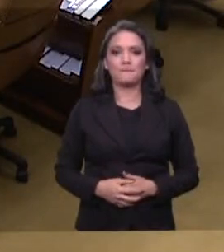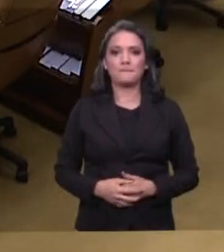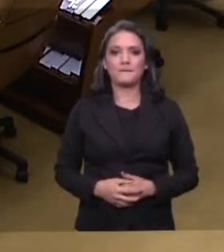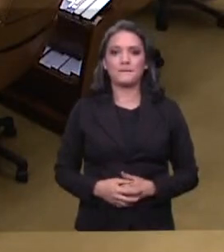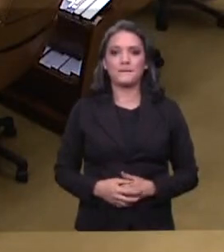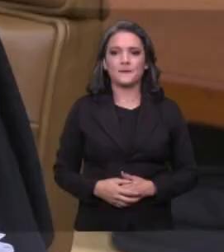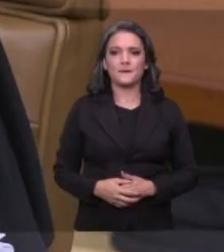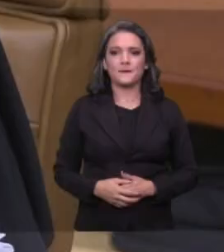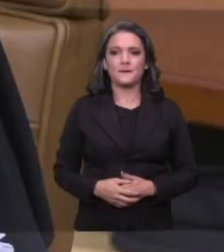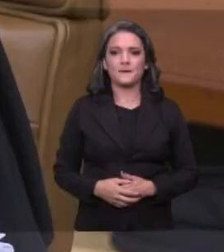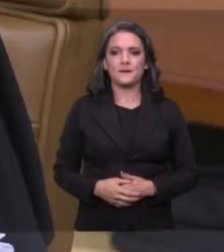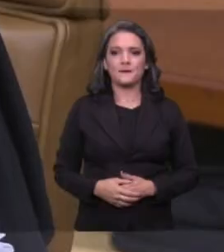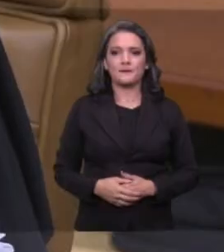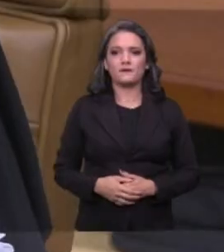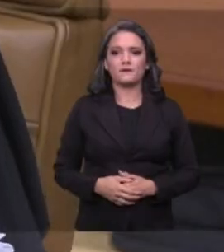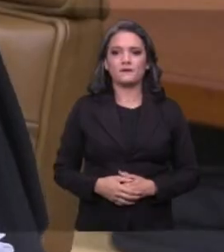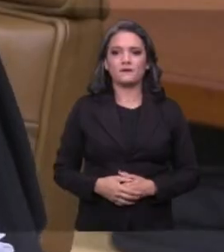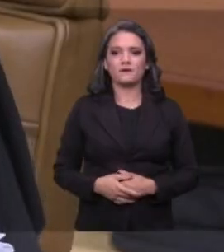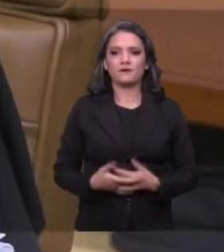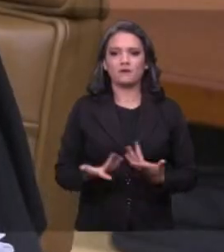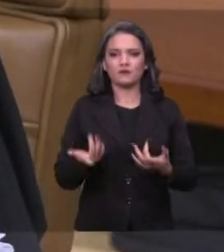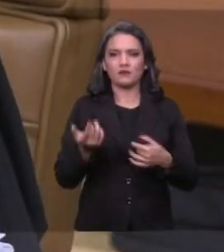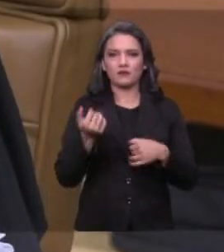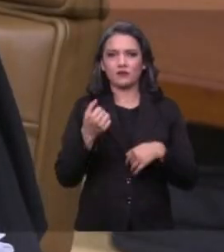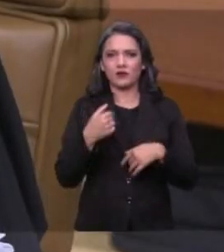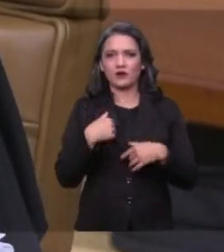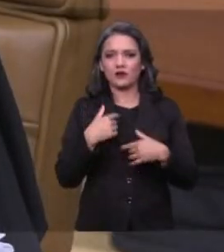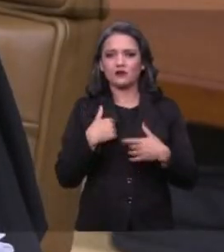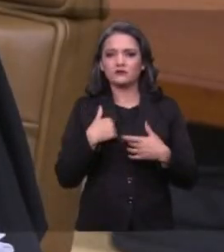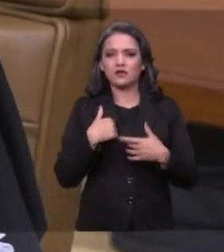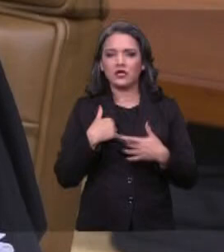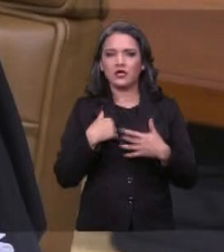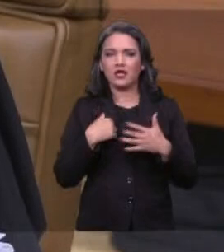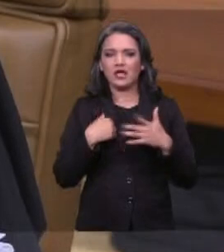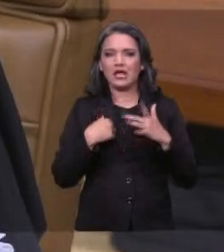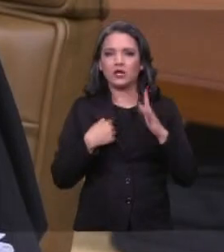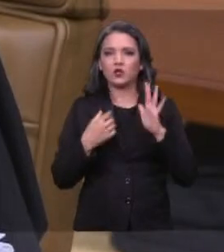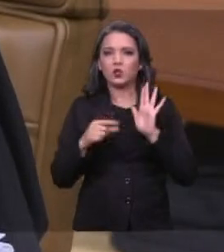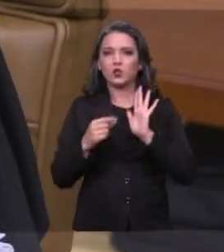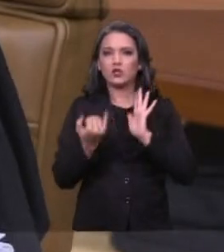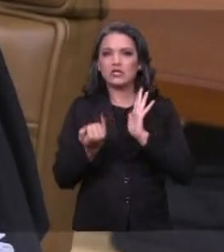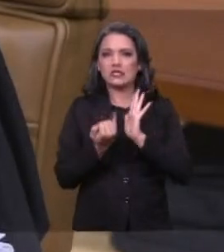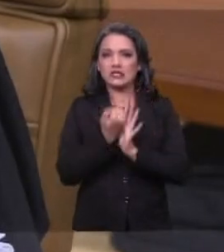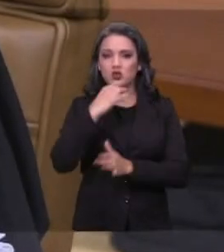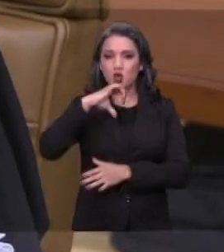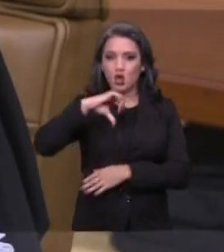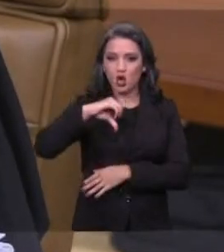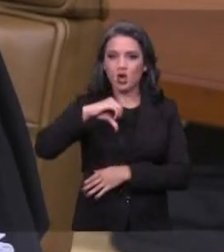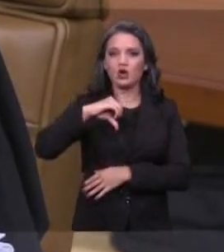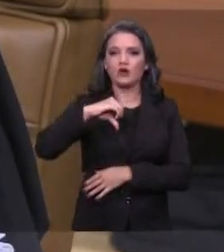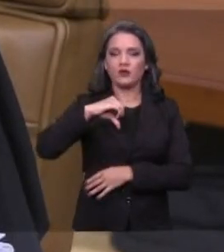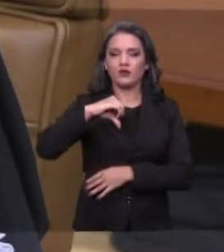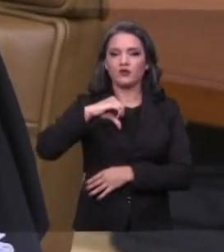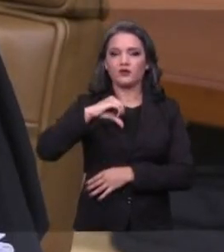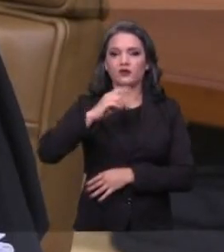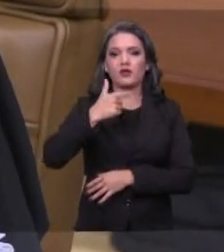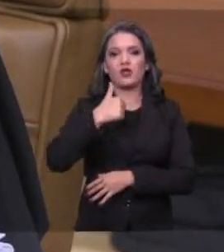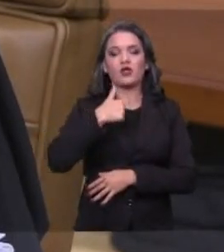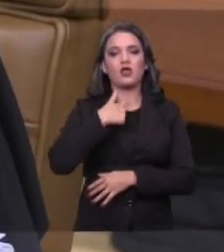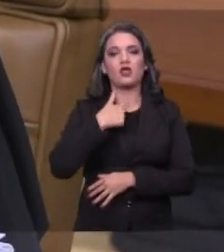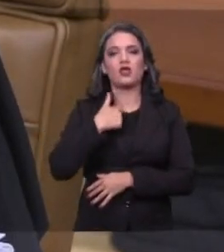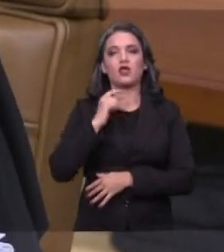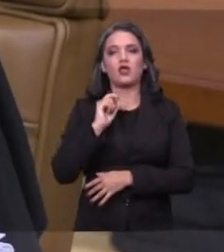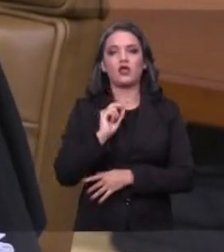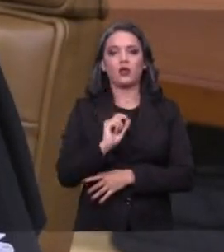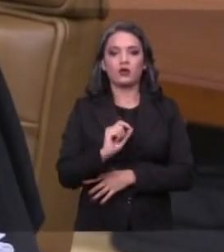no 3, 8. No inciso 9, só para encerrar, no inciso 9, eu fico somente com